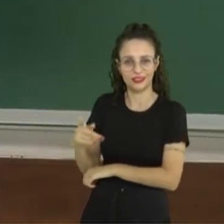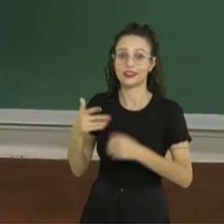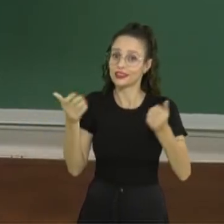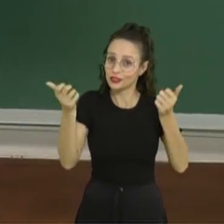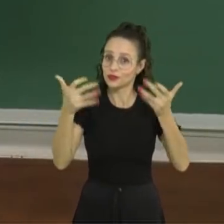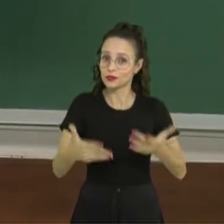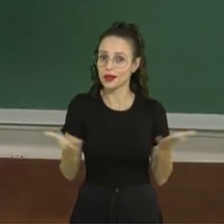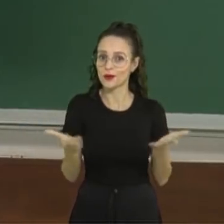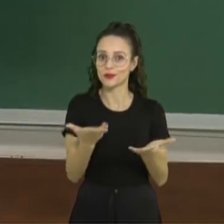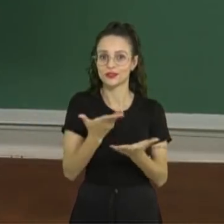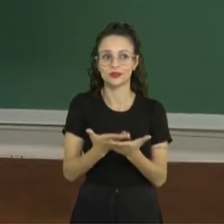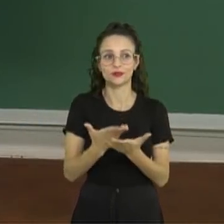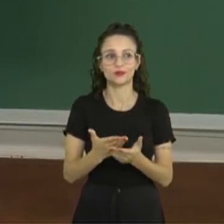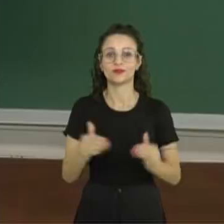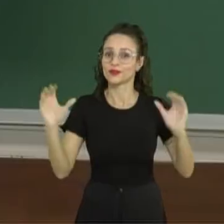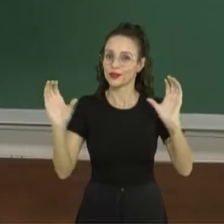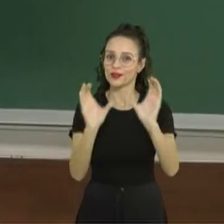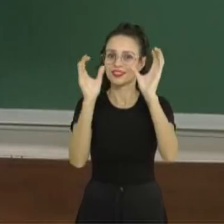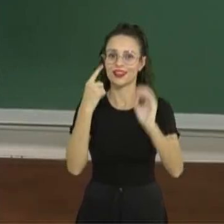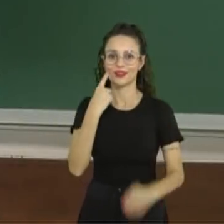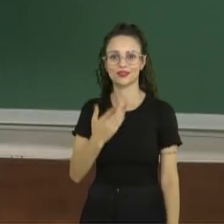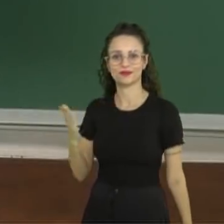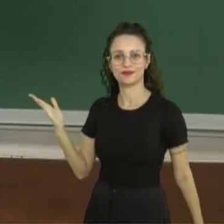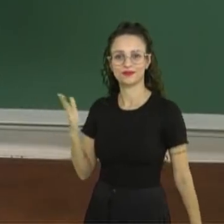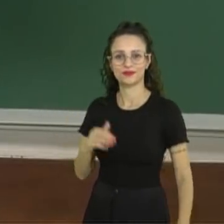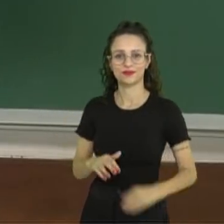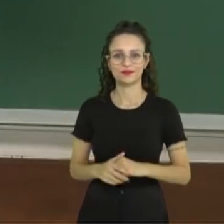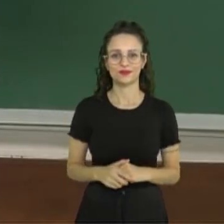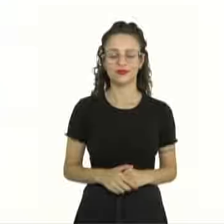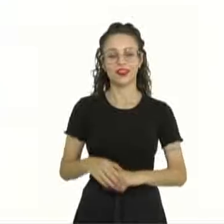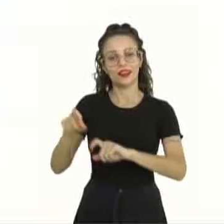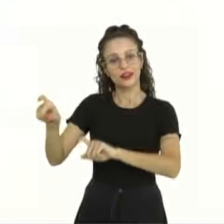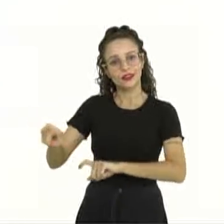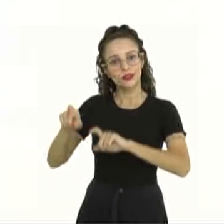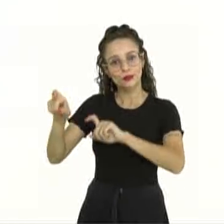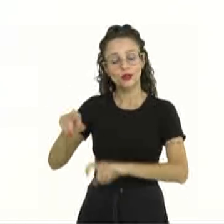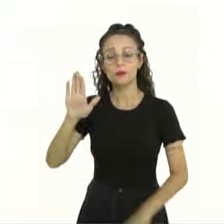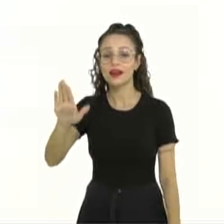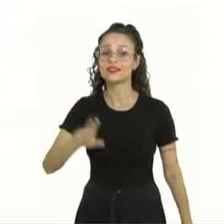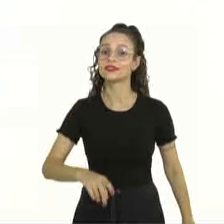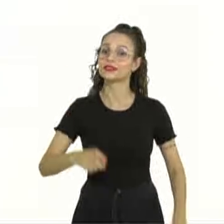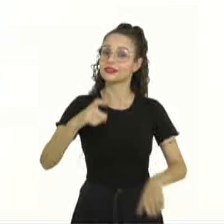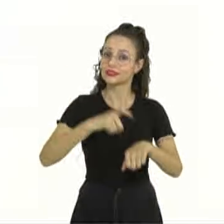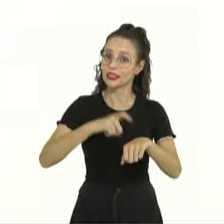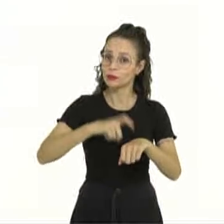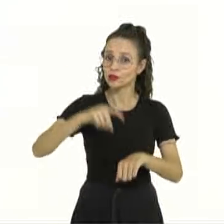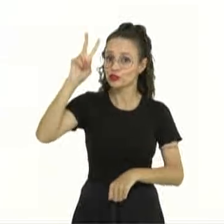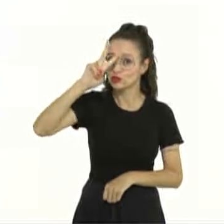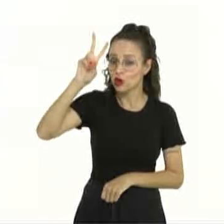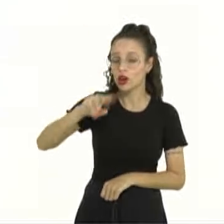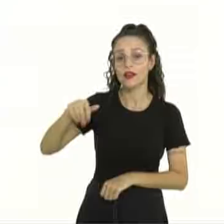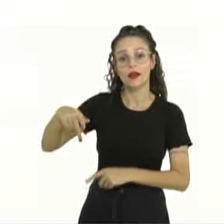Mas, olha que legal, acabei coincidindo. Eu estava falando sobre agricultura, mas o tempo histórico da população do campo, que eu acabei de falar,